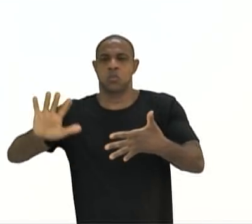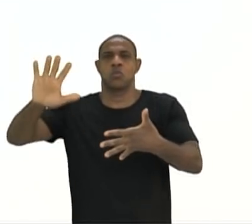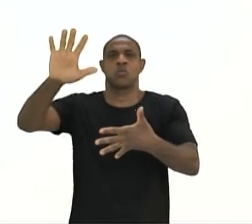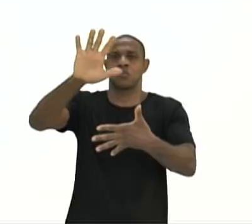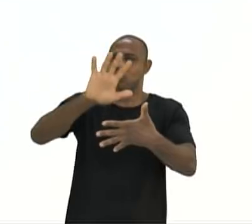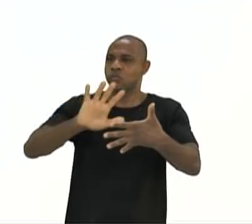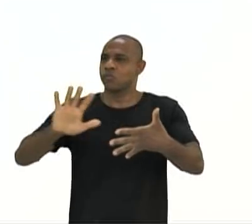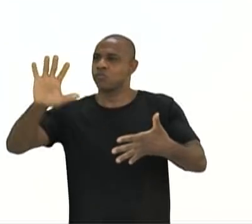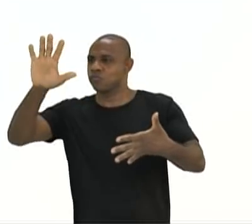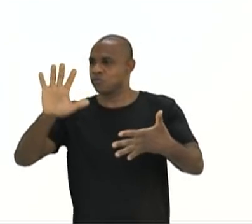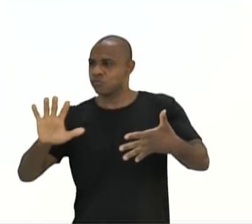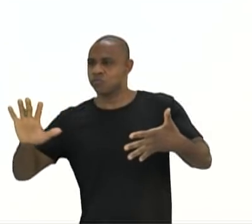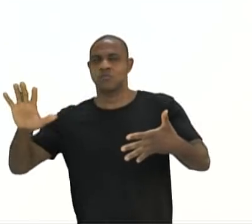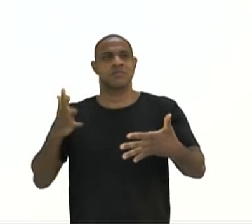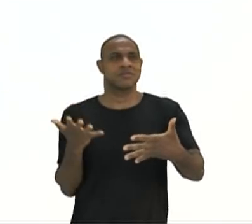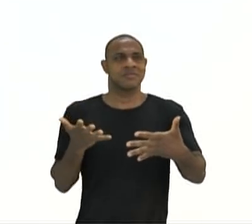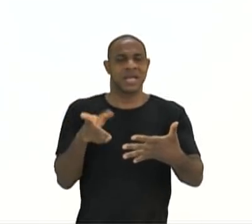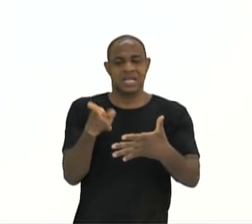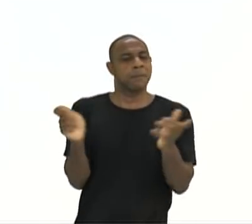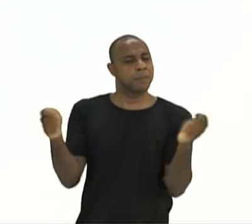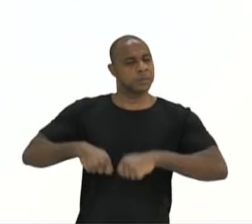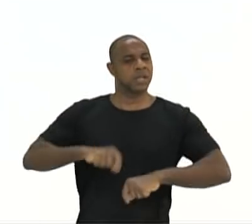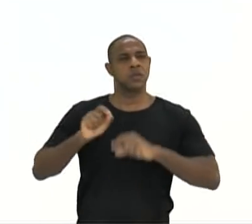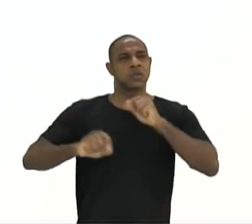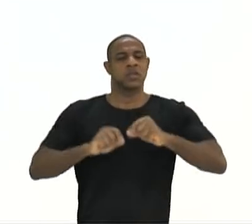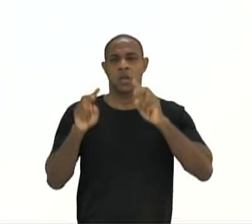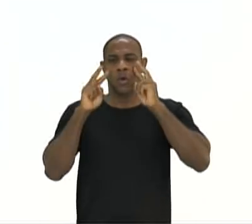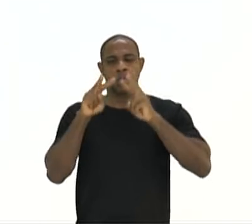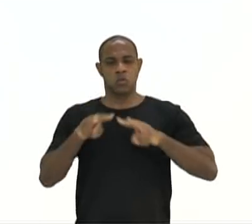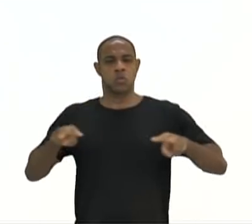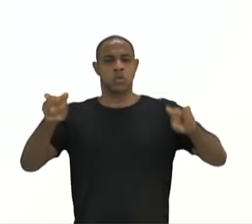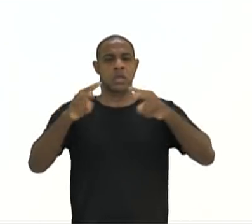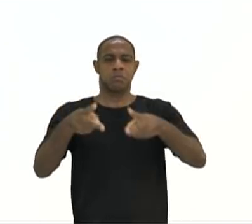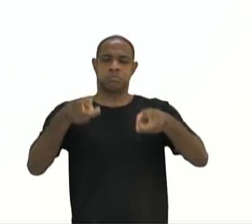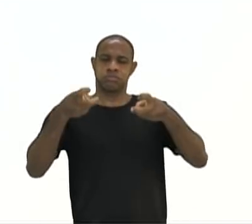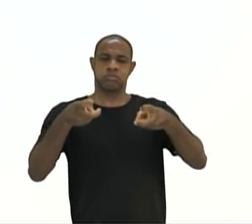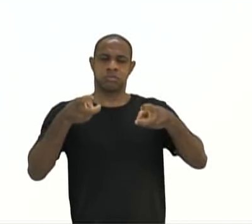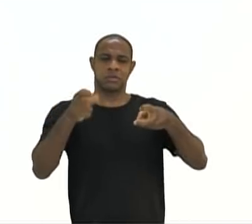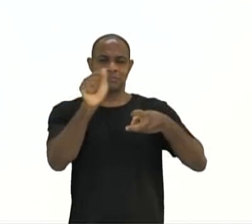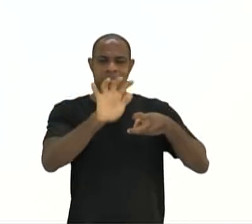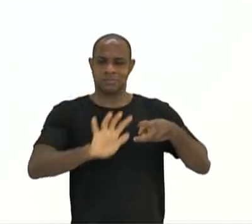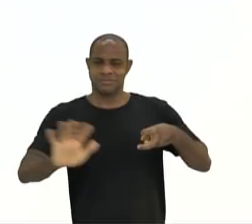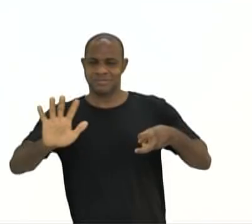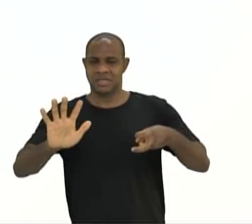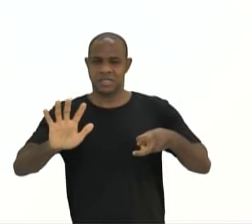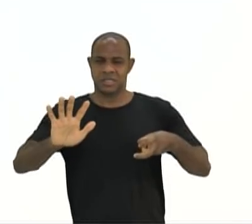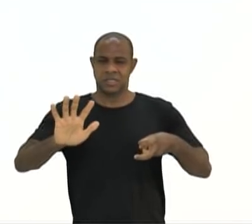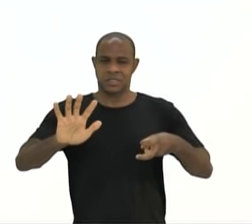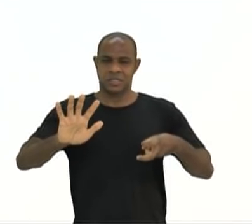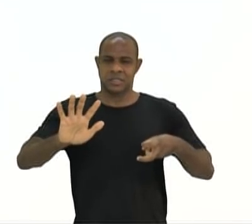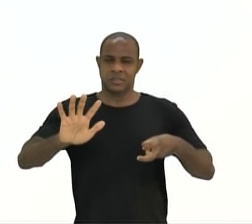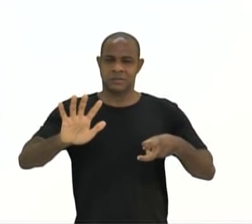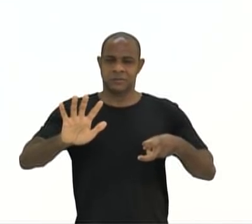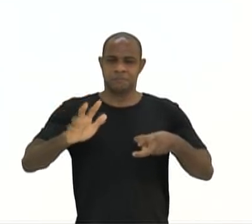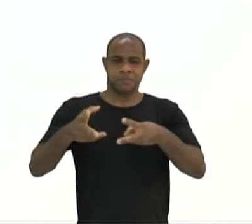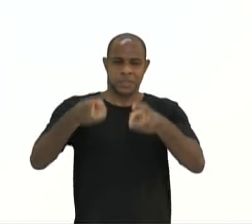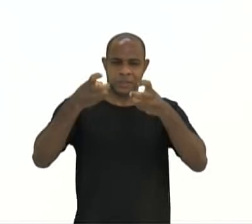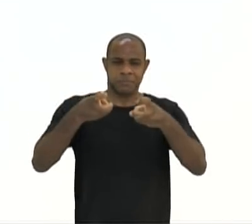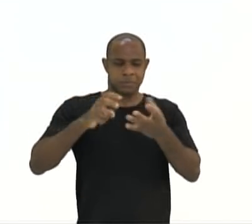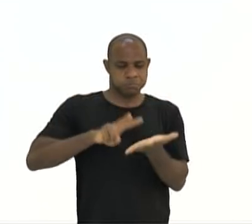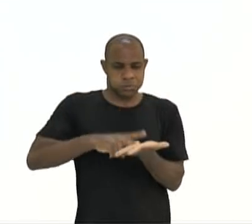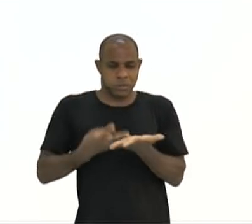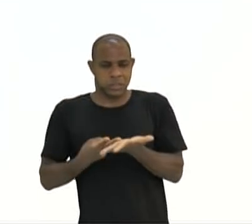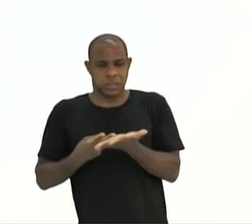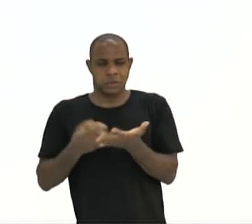continentais. Observe, essa possibilidade de olhar para a imagem e interpretar a informação é